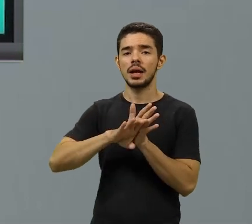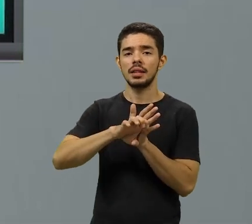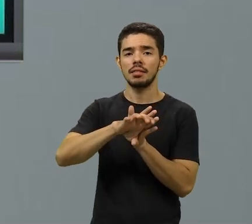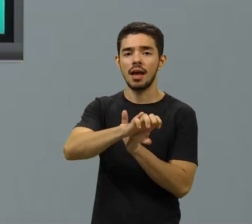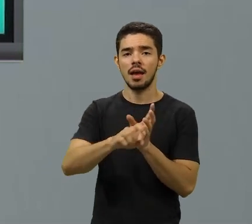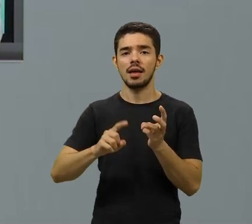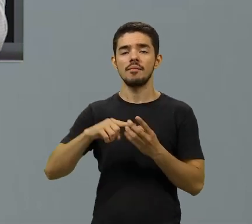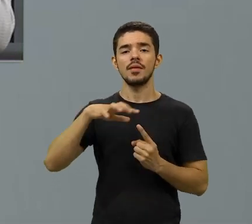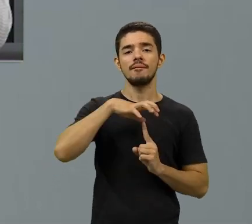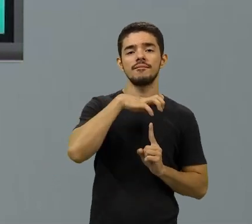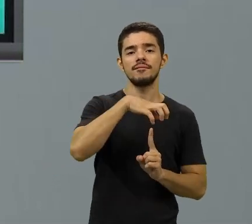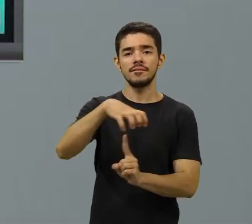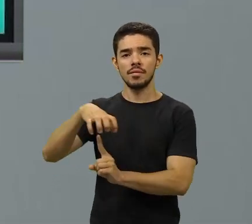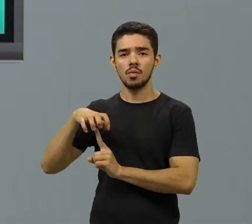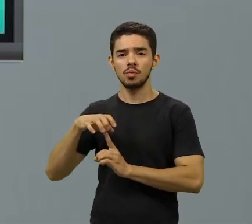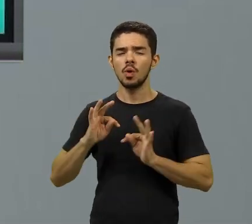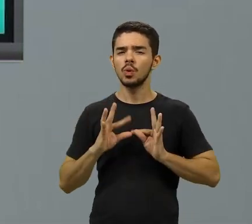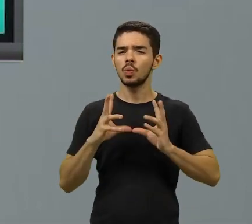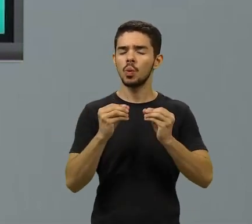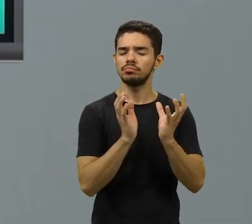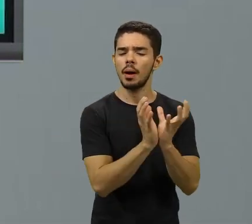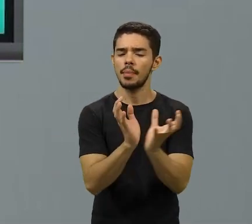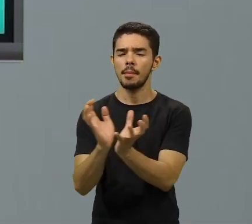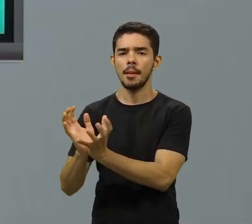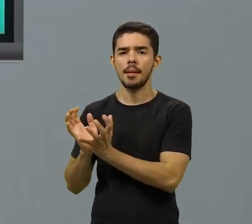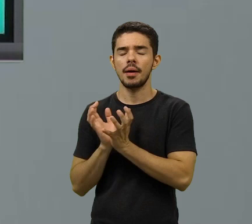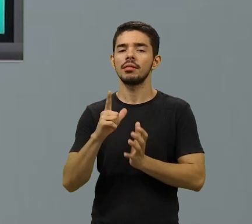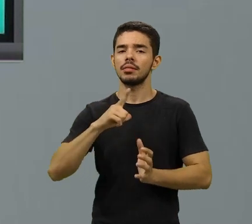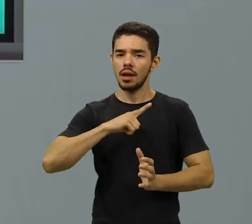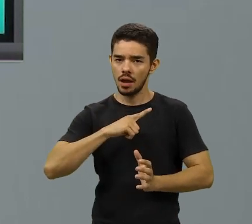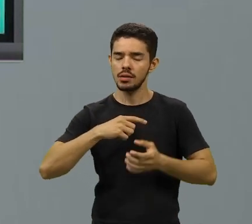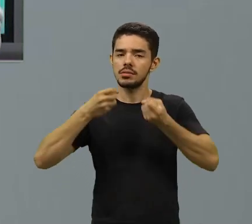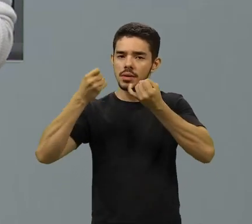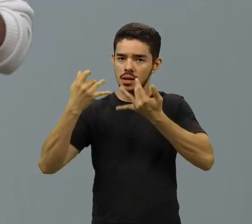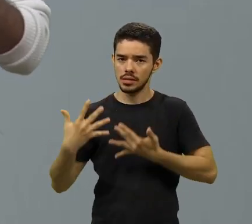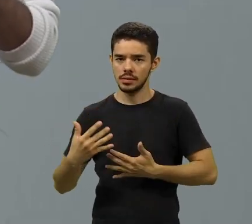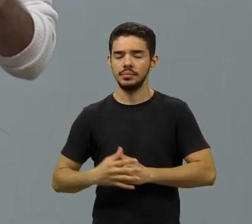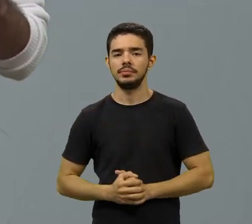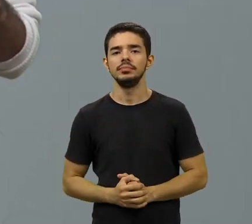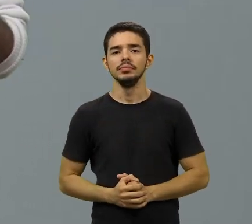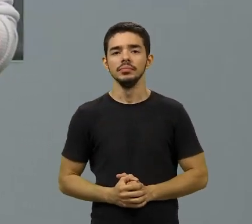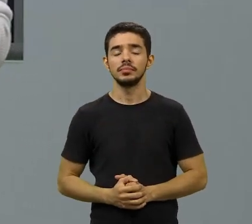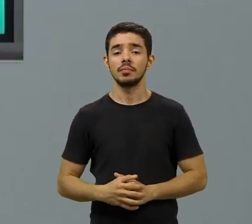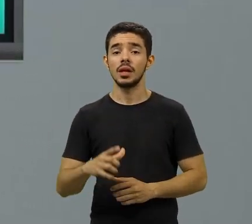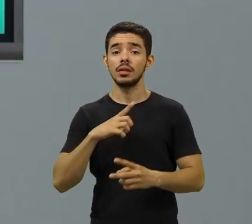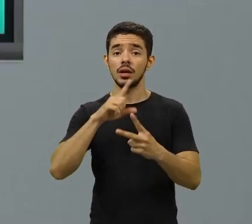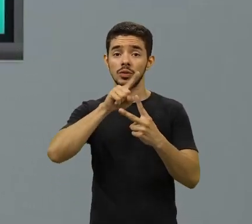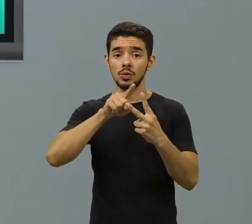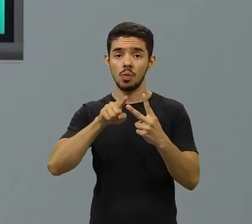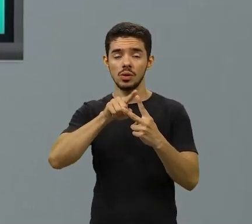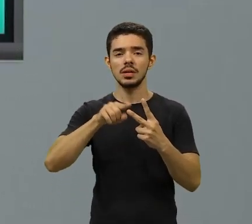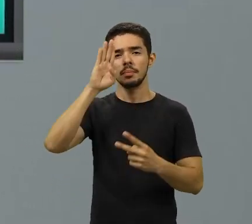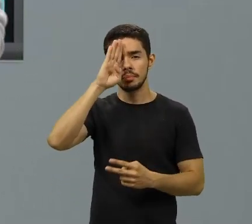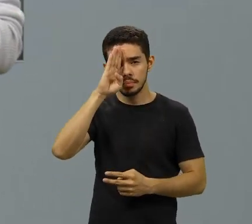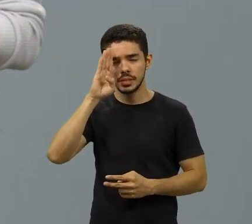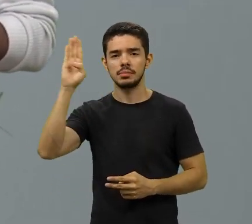os fungos, e toda essa classificação ela vai ser definida. Nós temos dois personagens